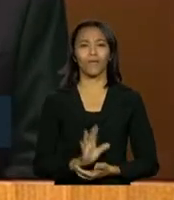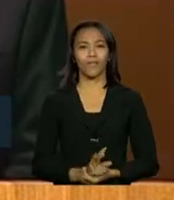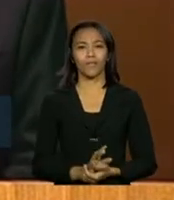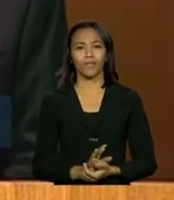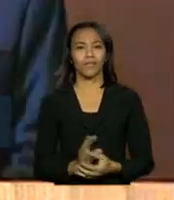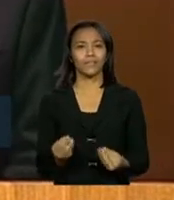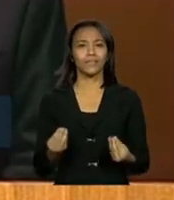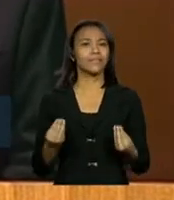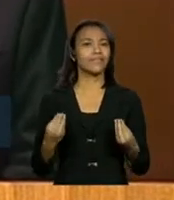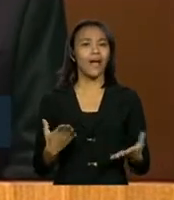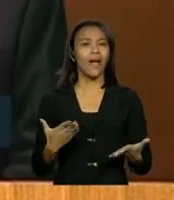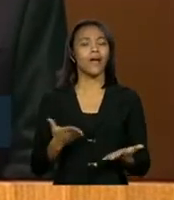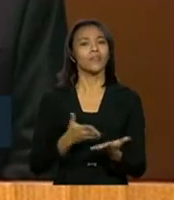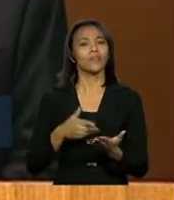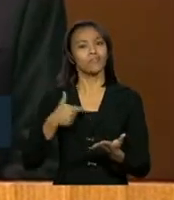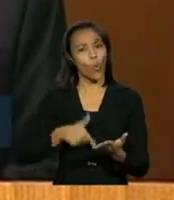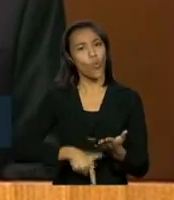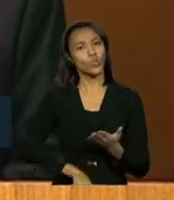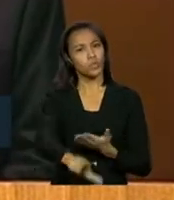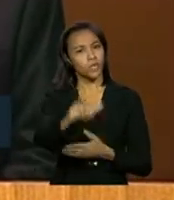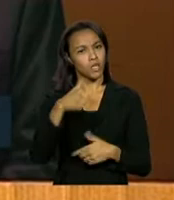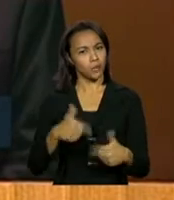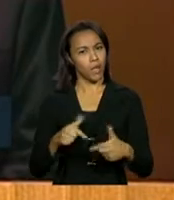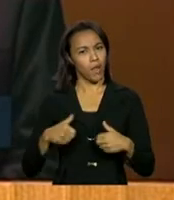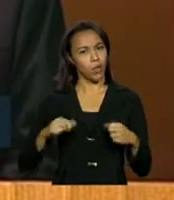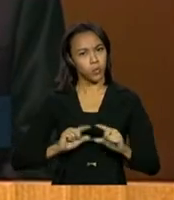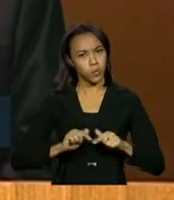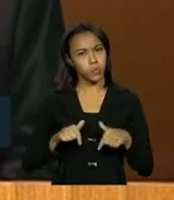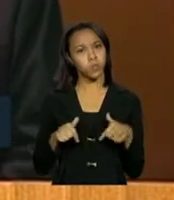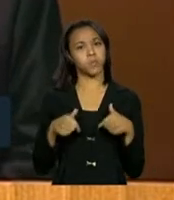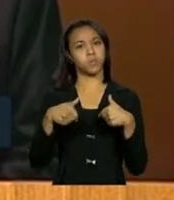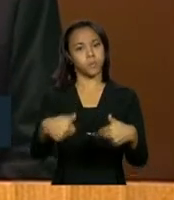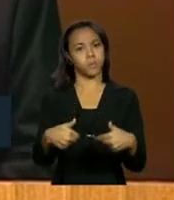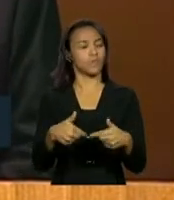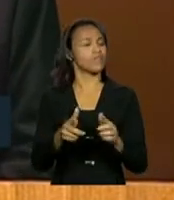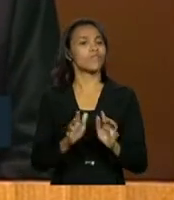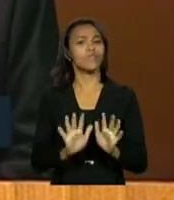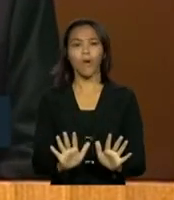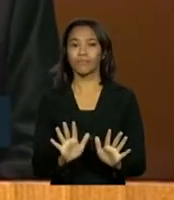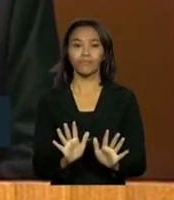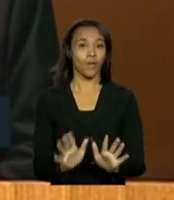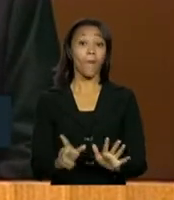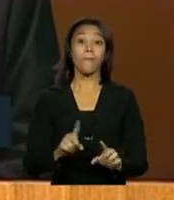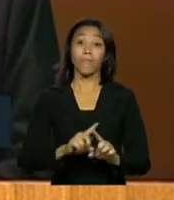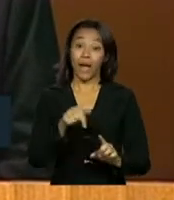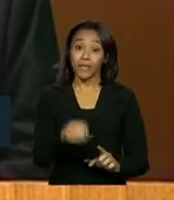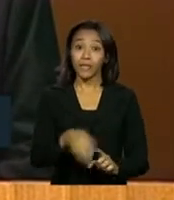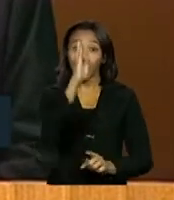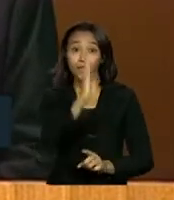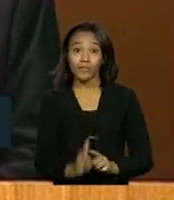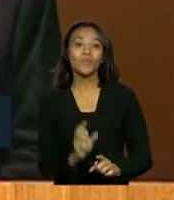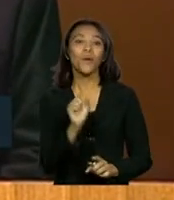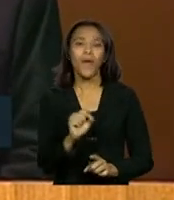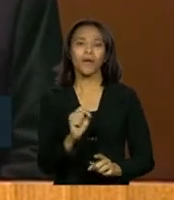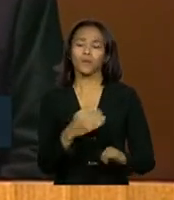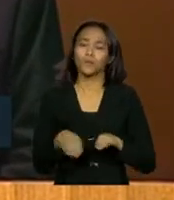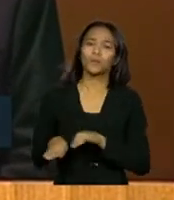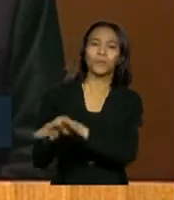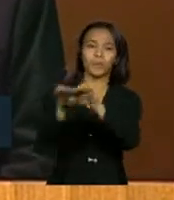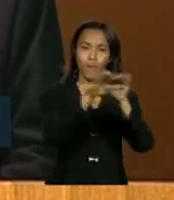de dar continuidade ao esforço de fazer do Brasil um país